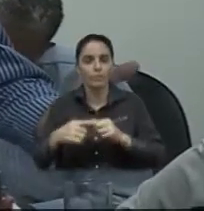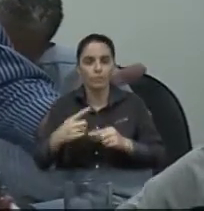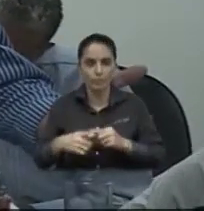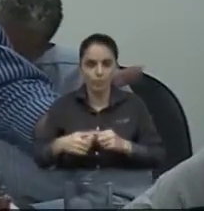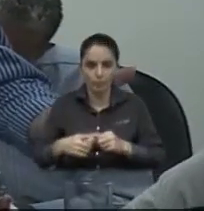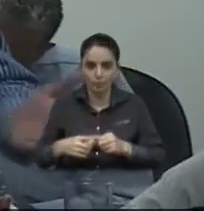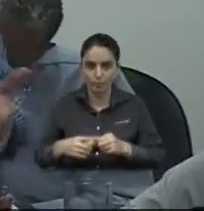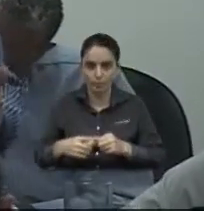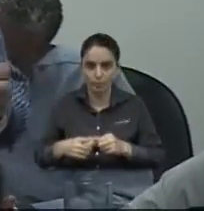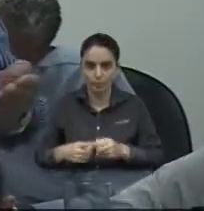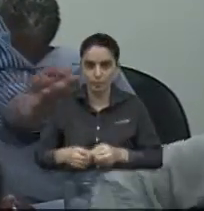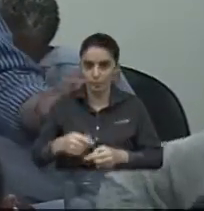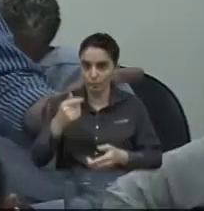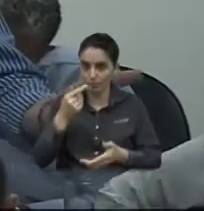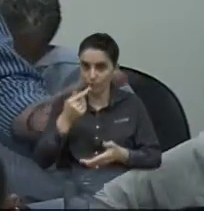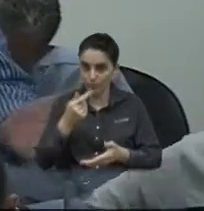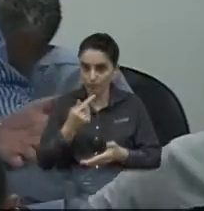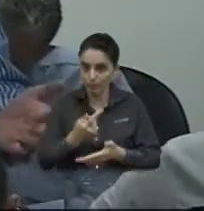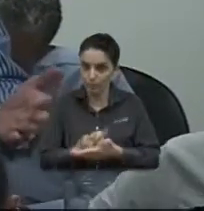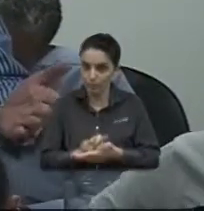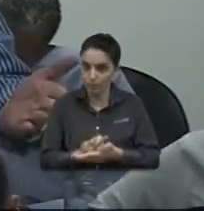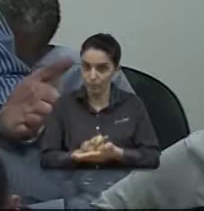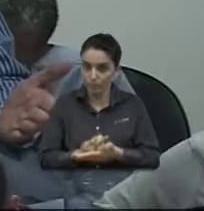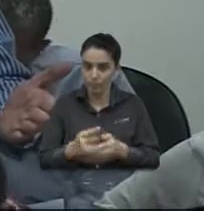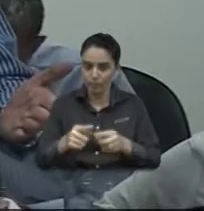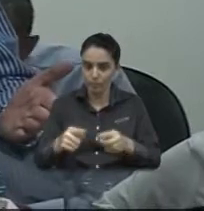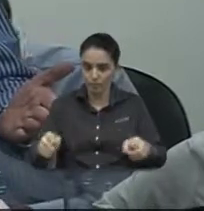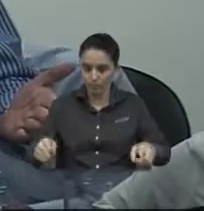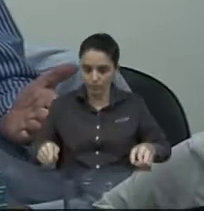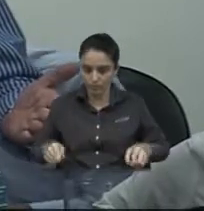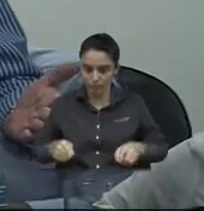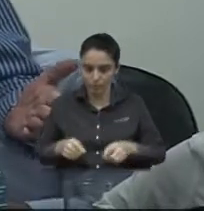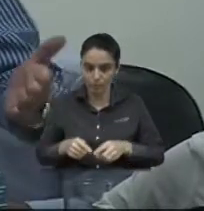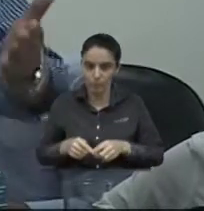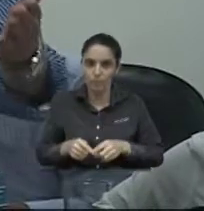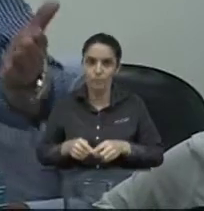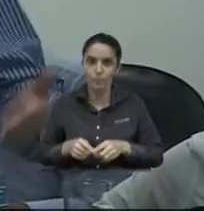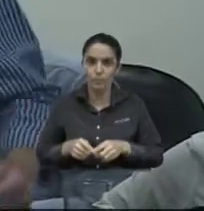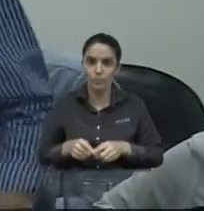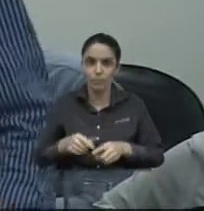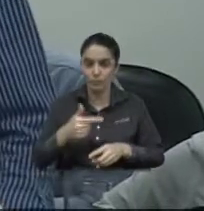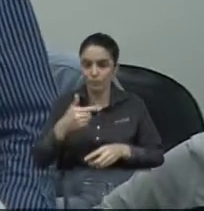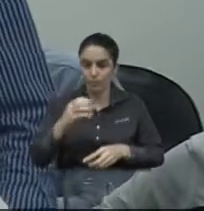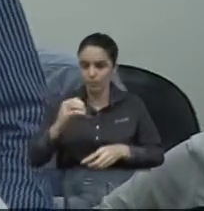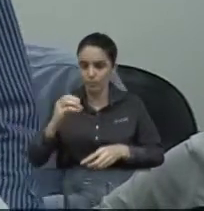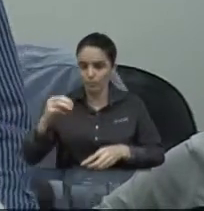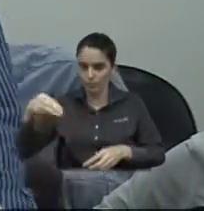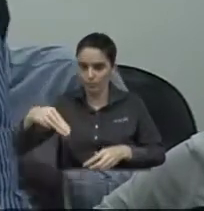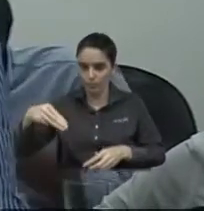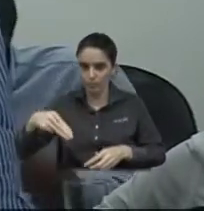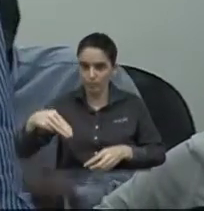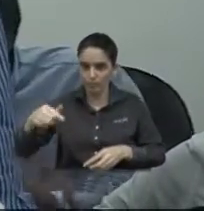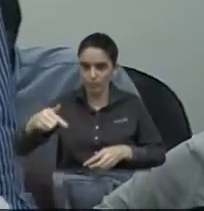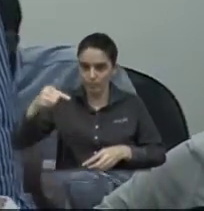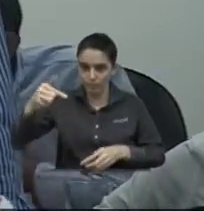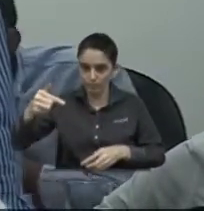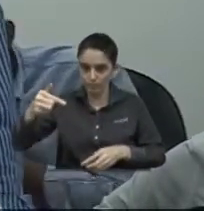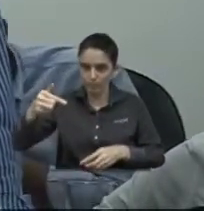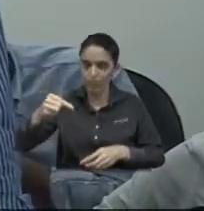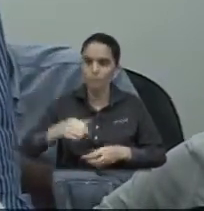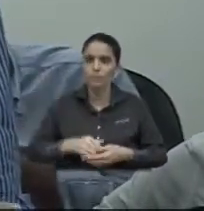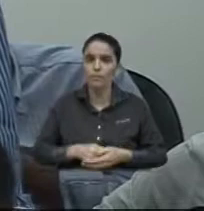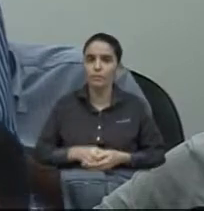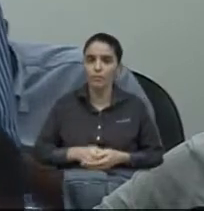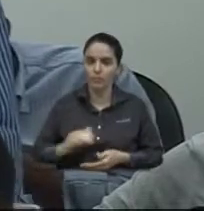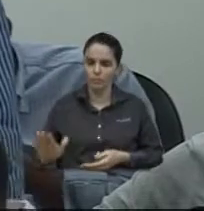terra, aqui na cidade, 100 metros quadrados, 200 metros quadrados em qualquer lugar aí, custa